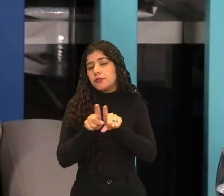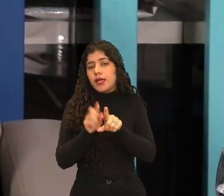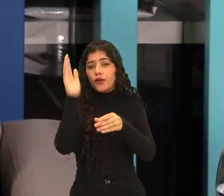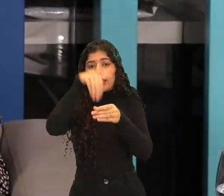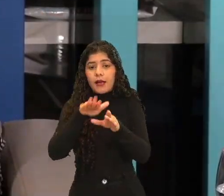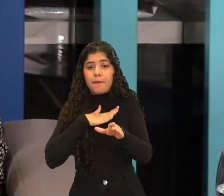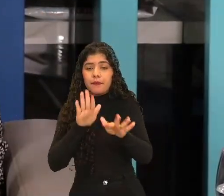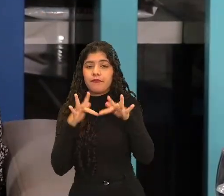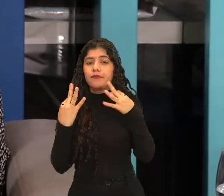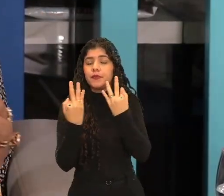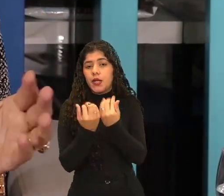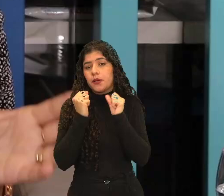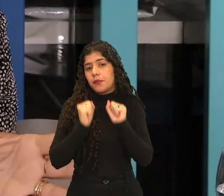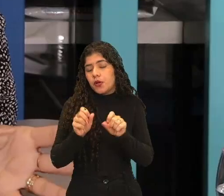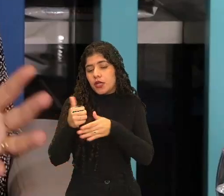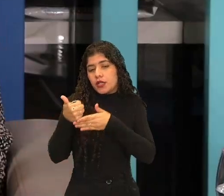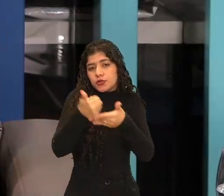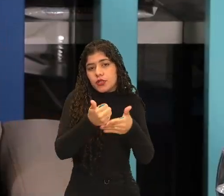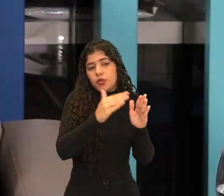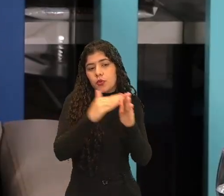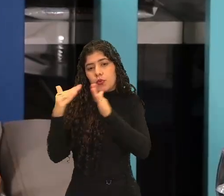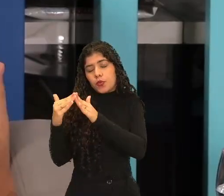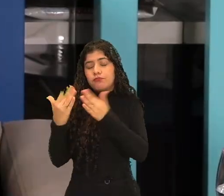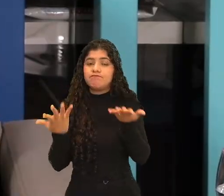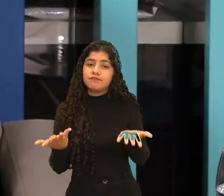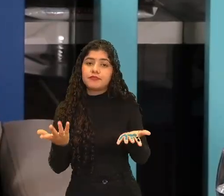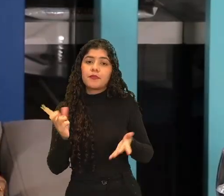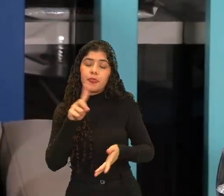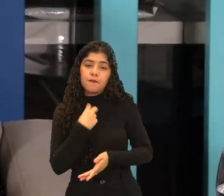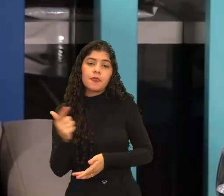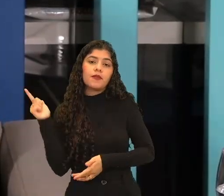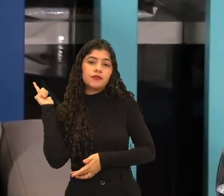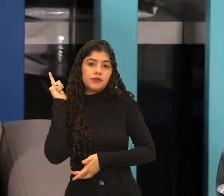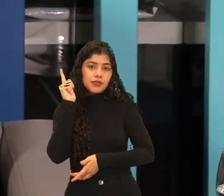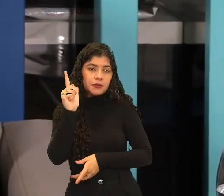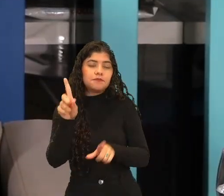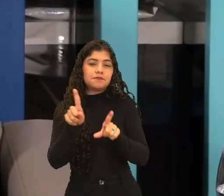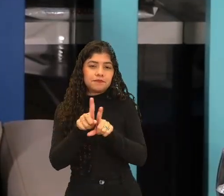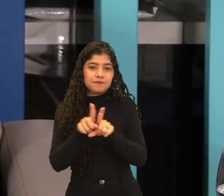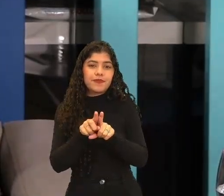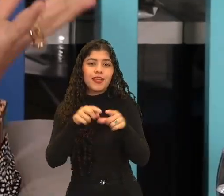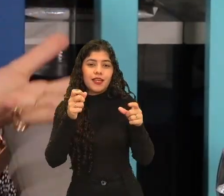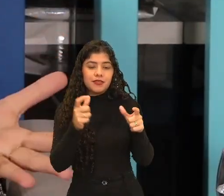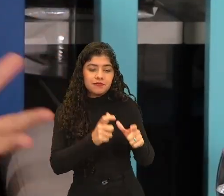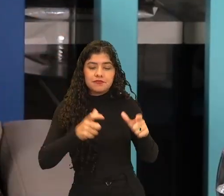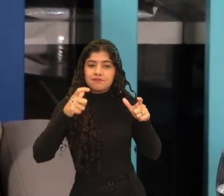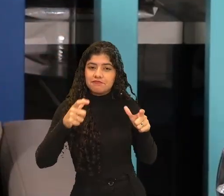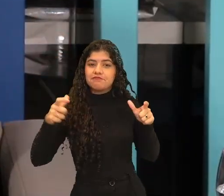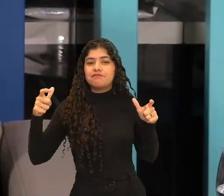minha família, pode ser ajudando o meu vizinho. Então, que a gente possa fazer, né, essa rede